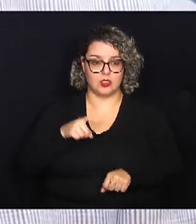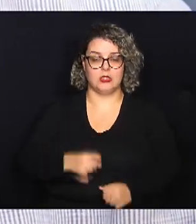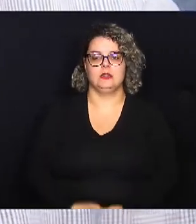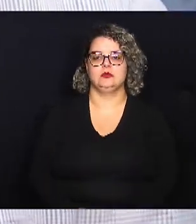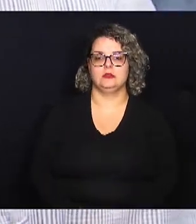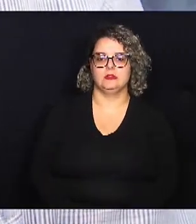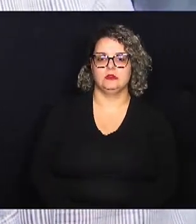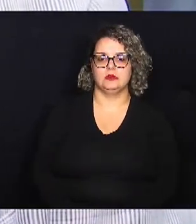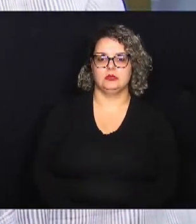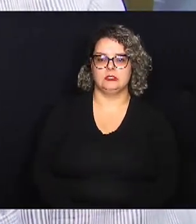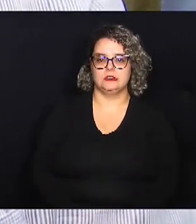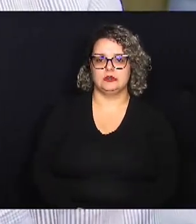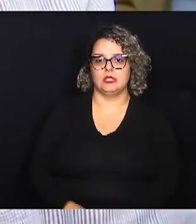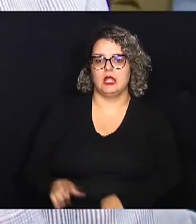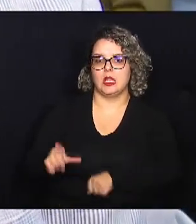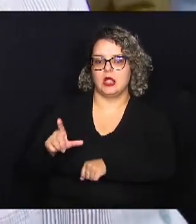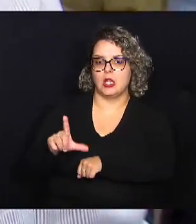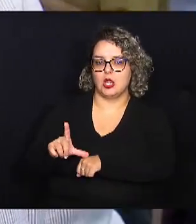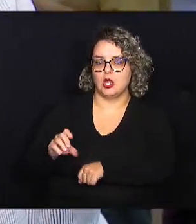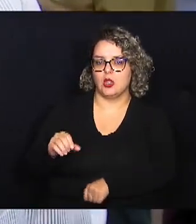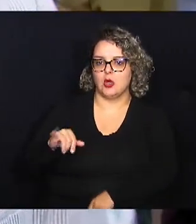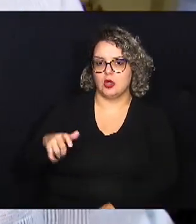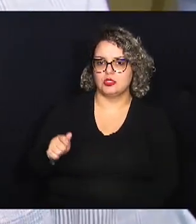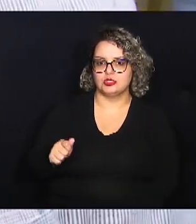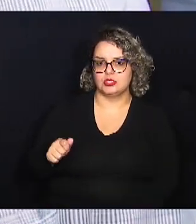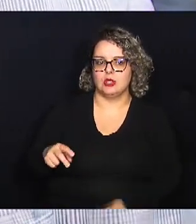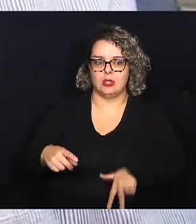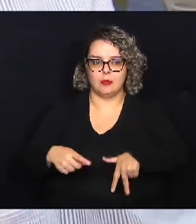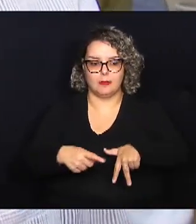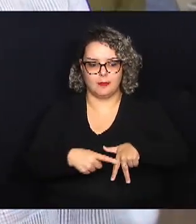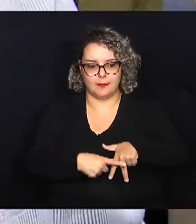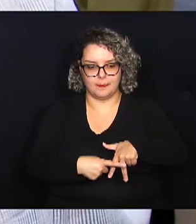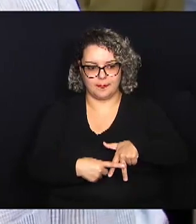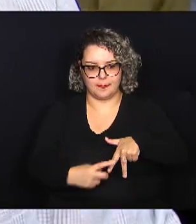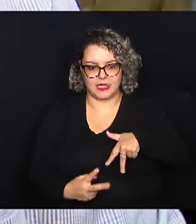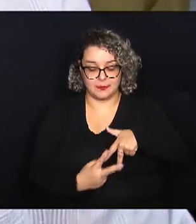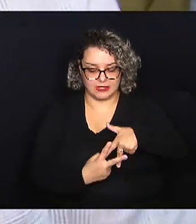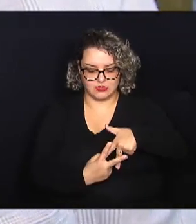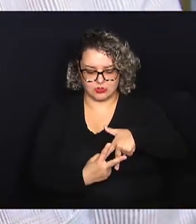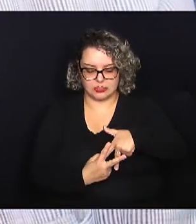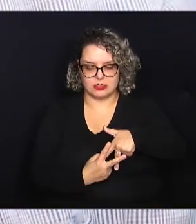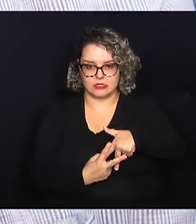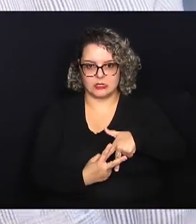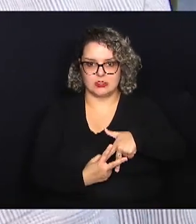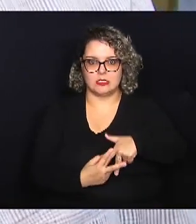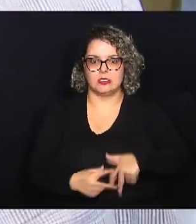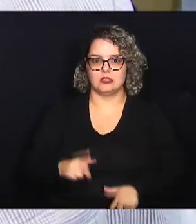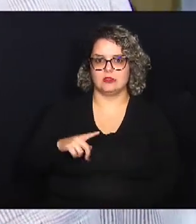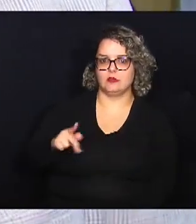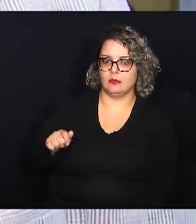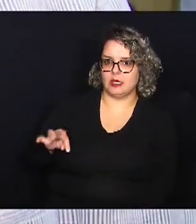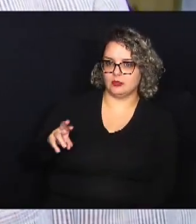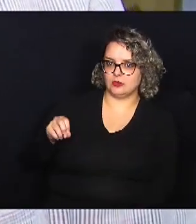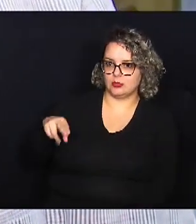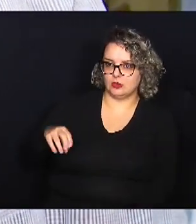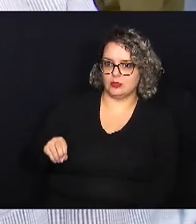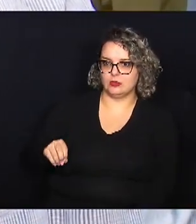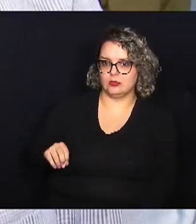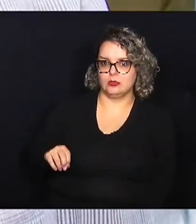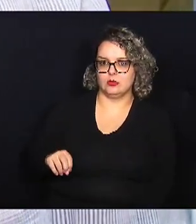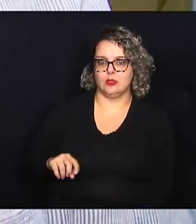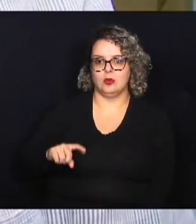loja maçônica, que tem como patrono Campos Sales, hoje se faz representar aqui pelo ex-venerável